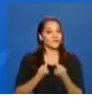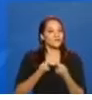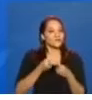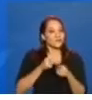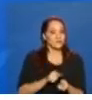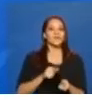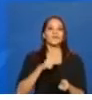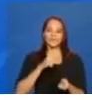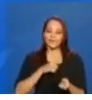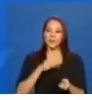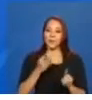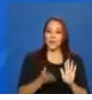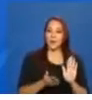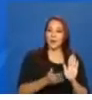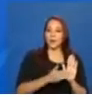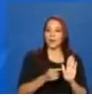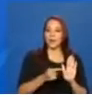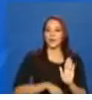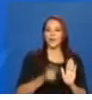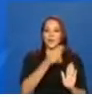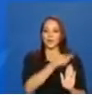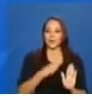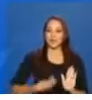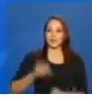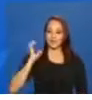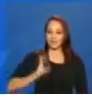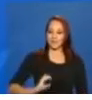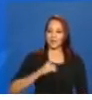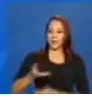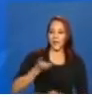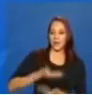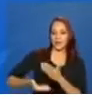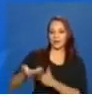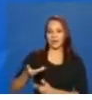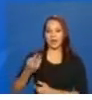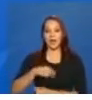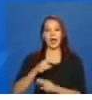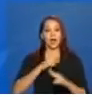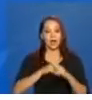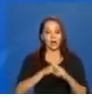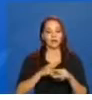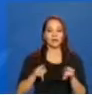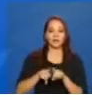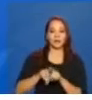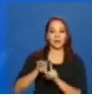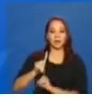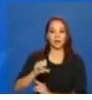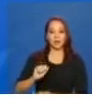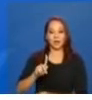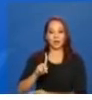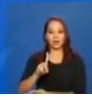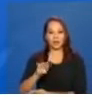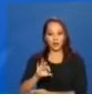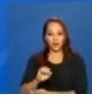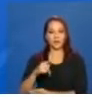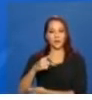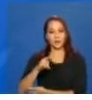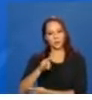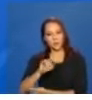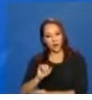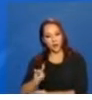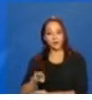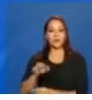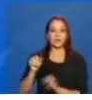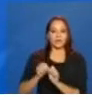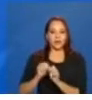posto para o Ministério da Cidadania, que tem como parceiros a Caixa e a Dataprev, para que façamos sim o pagamento o